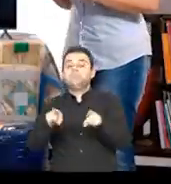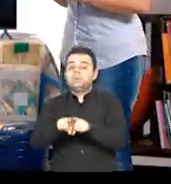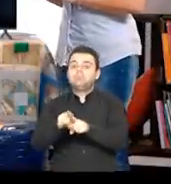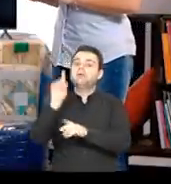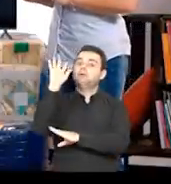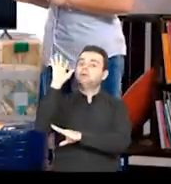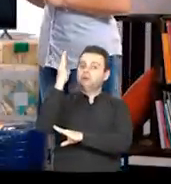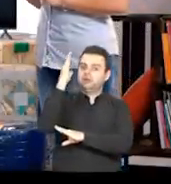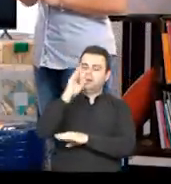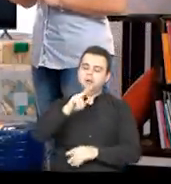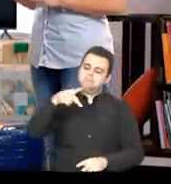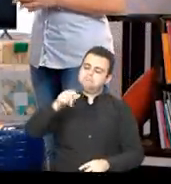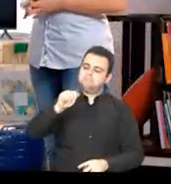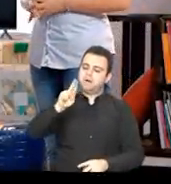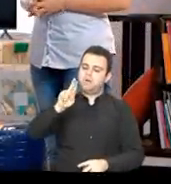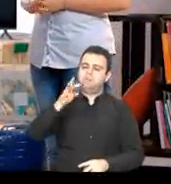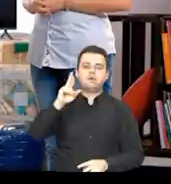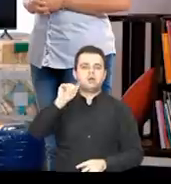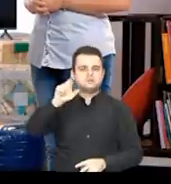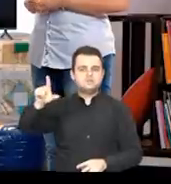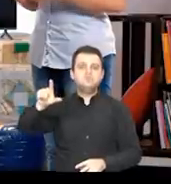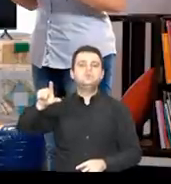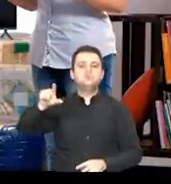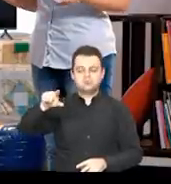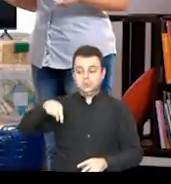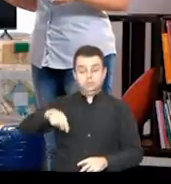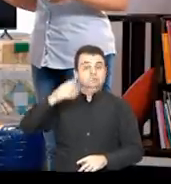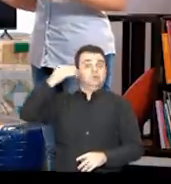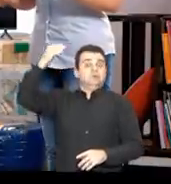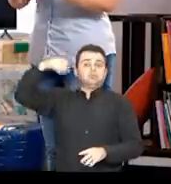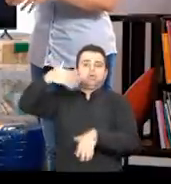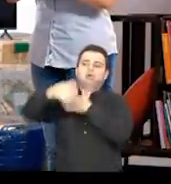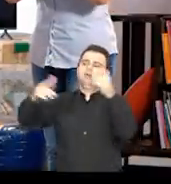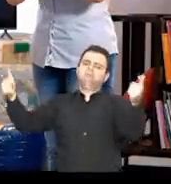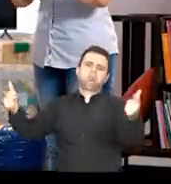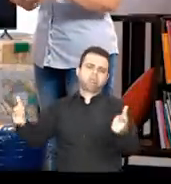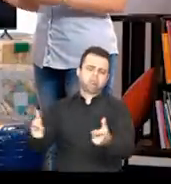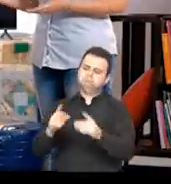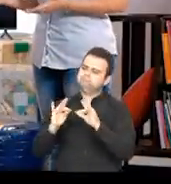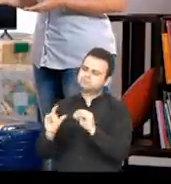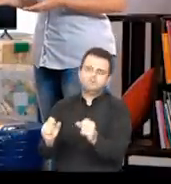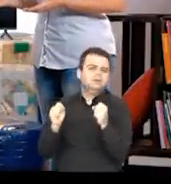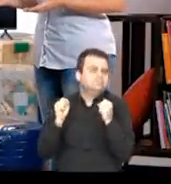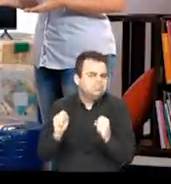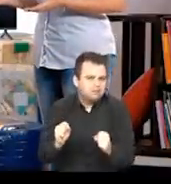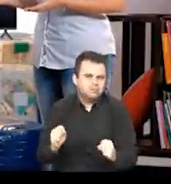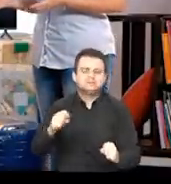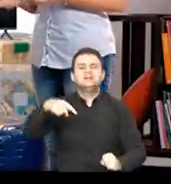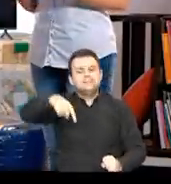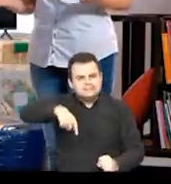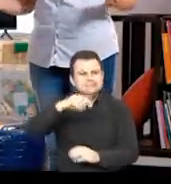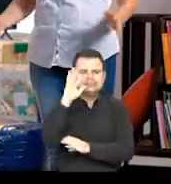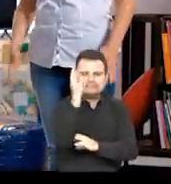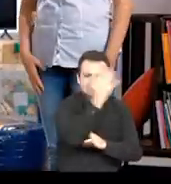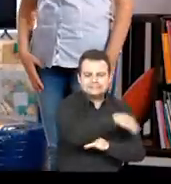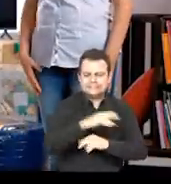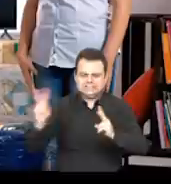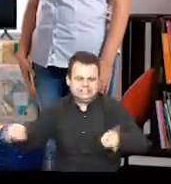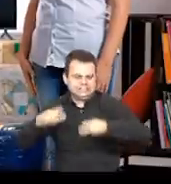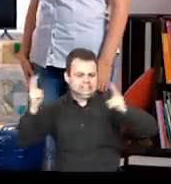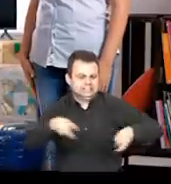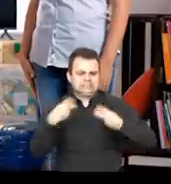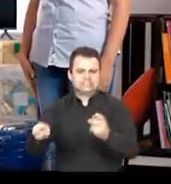aqui, hoje corre o risco de extinção. E é claro, né, toda essa extração do nosso meio ambiente é um